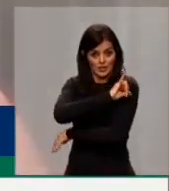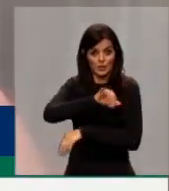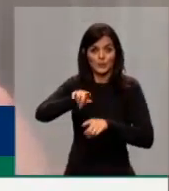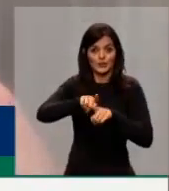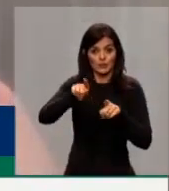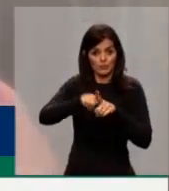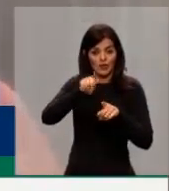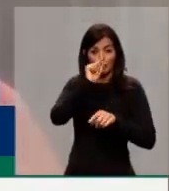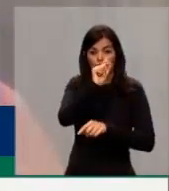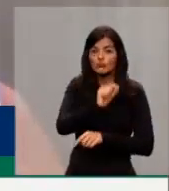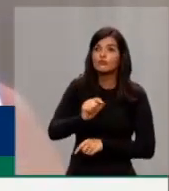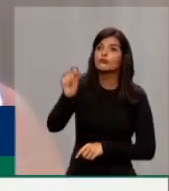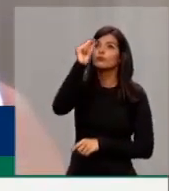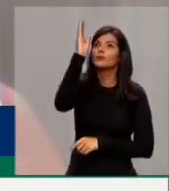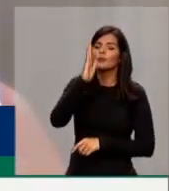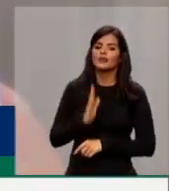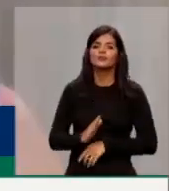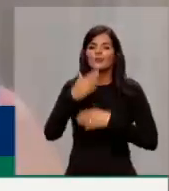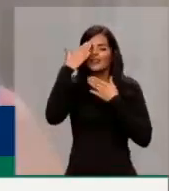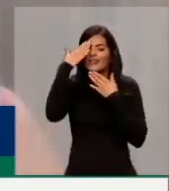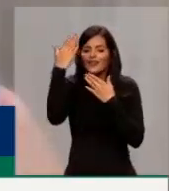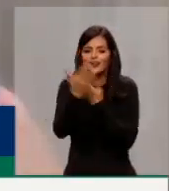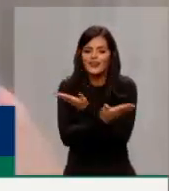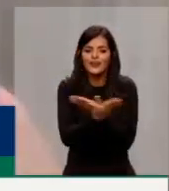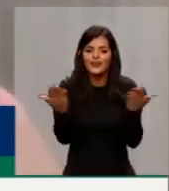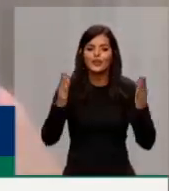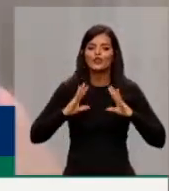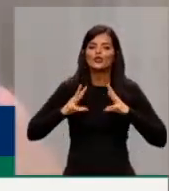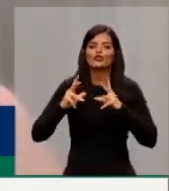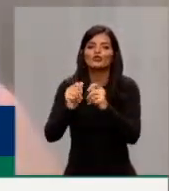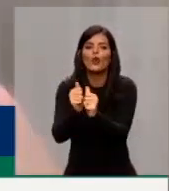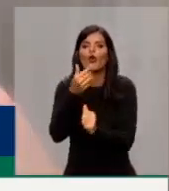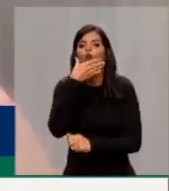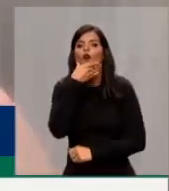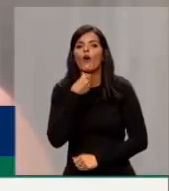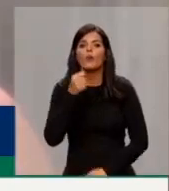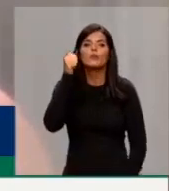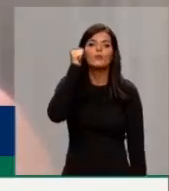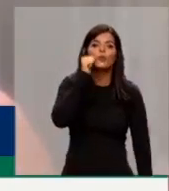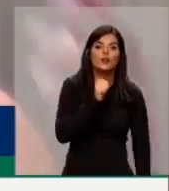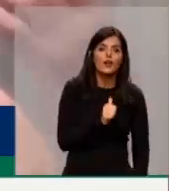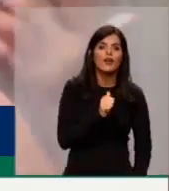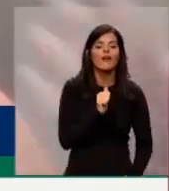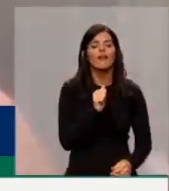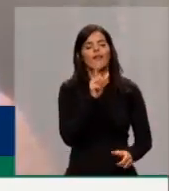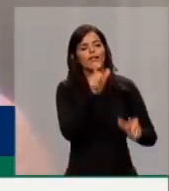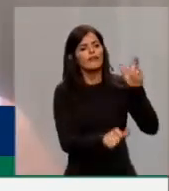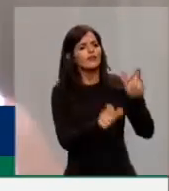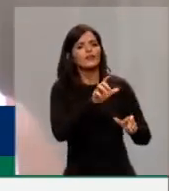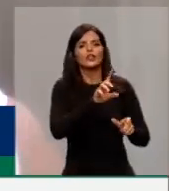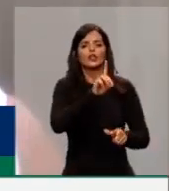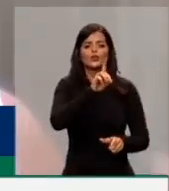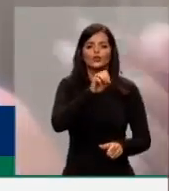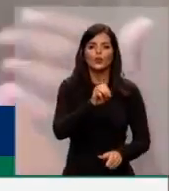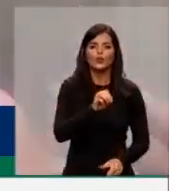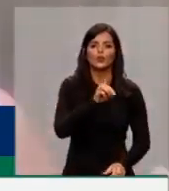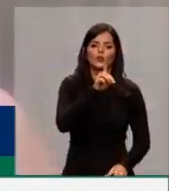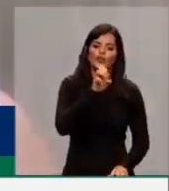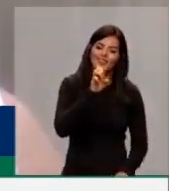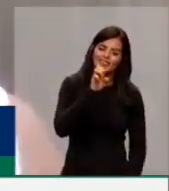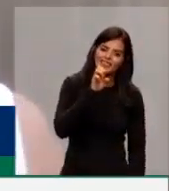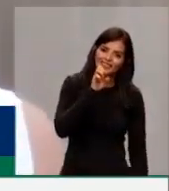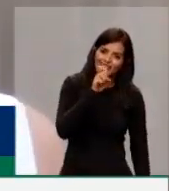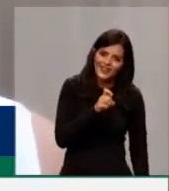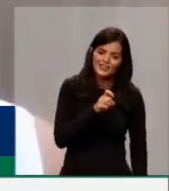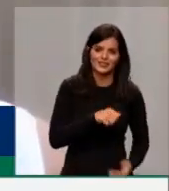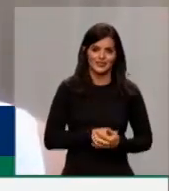quero agradecer a todas e todes e todos que estiveram aqui com a gente e que emprestaram os seus ouvidos. Eu quero